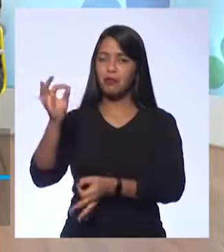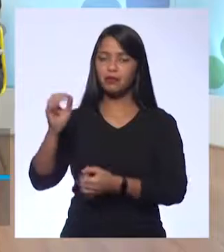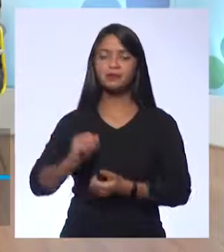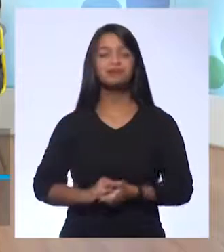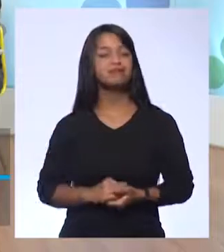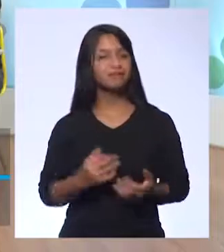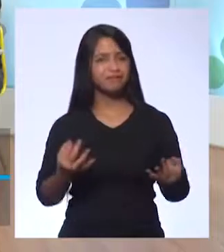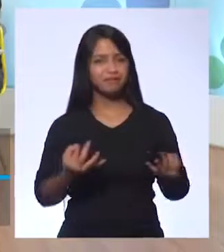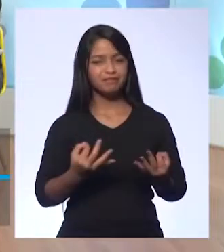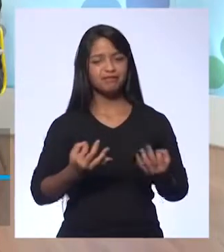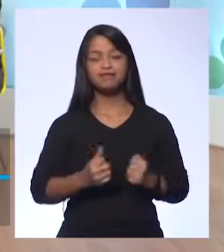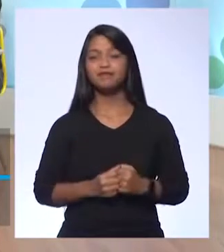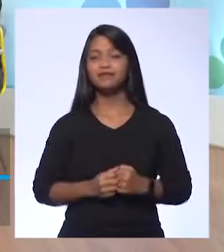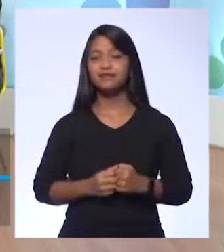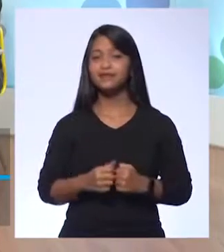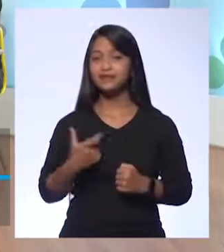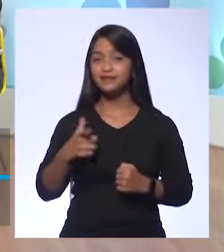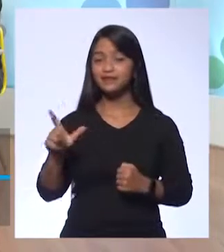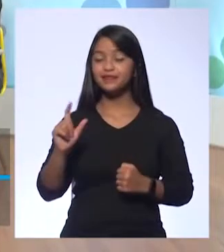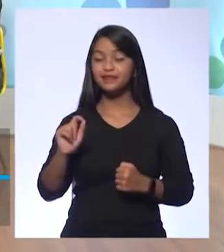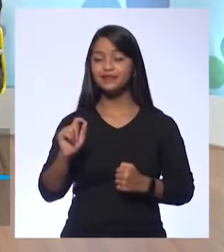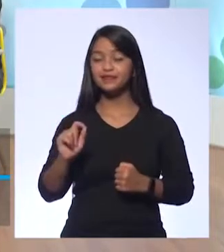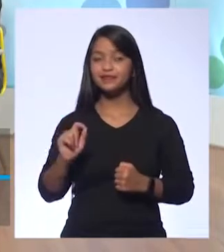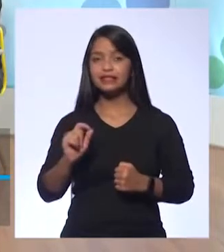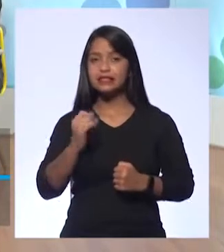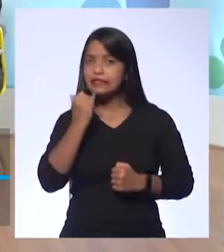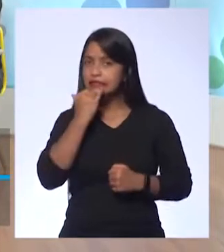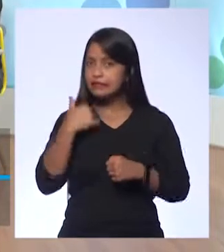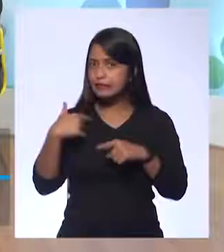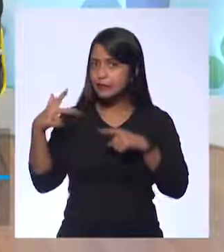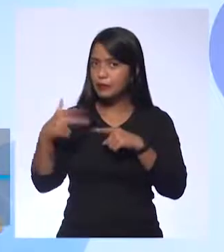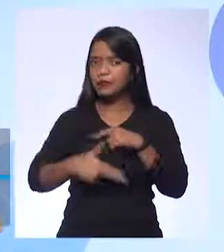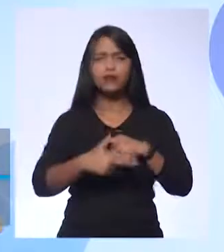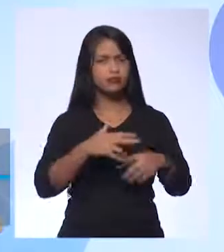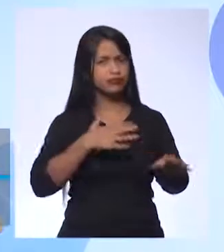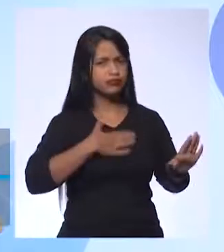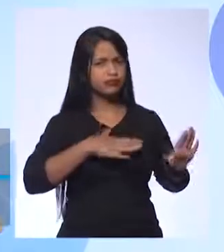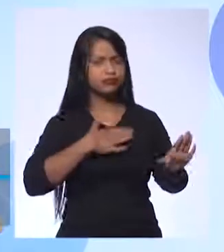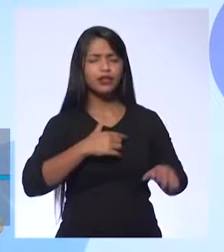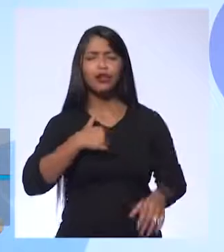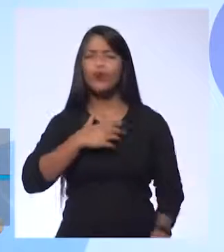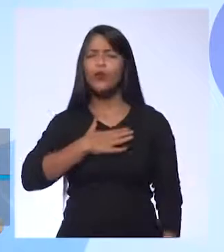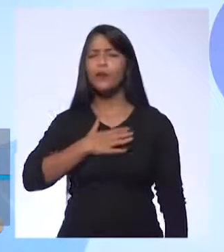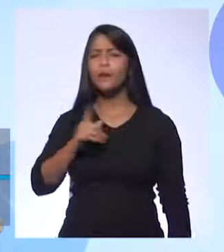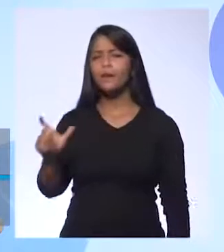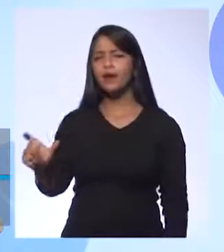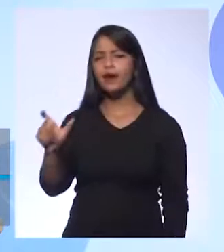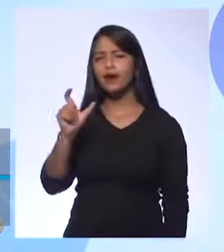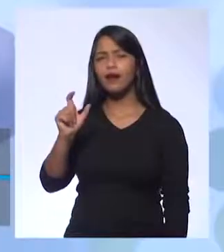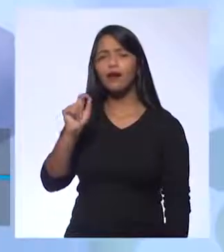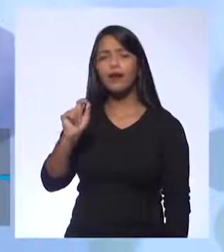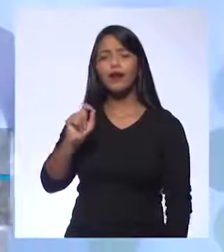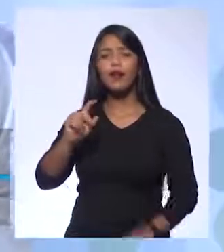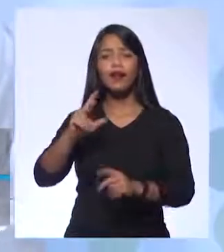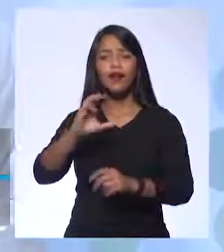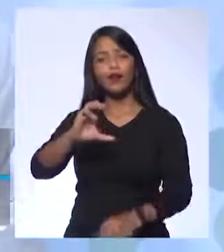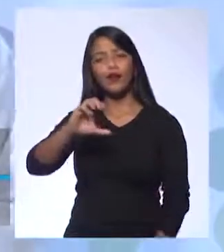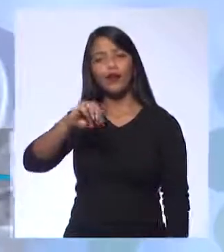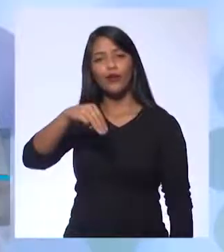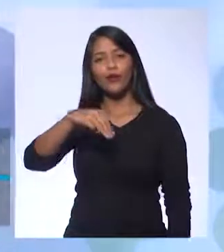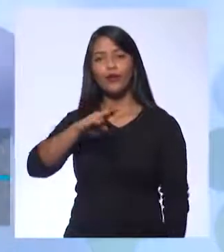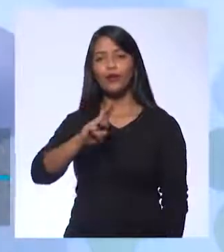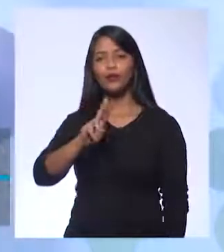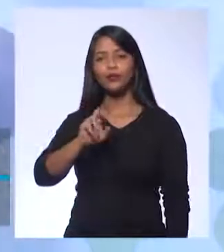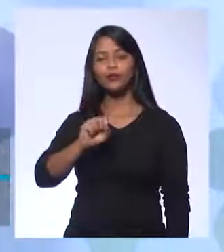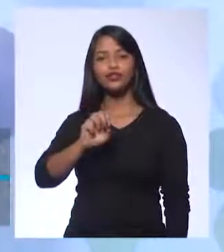professor, tem uma palavrinha legal, desculpa, Ed, ó. tranquilo. Só que eu gosto dessa palavra, combustível para o corpo. Sim, Colocou oba, aqui vou também. falar